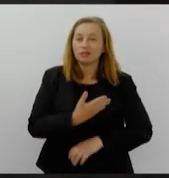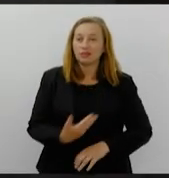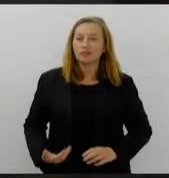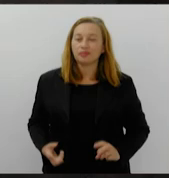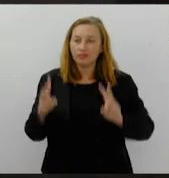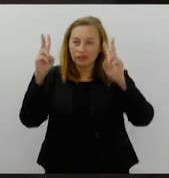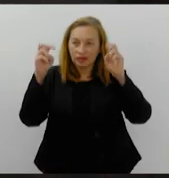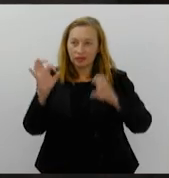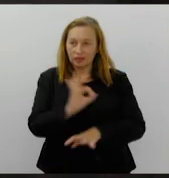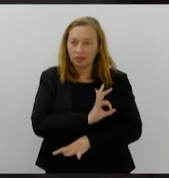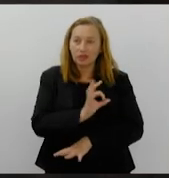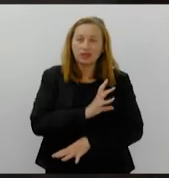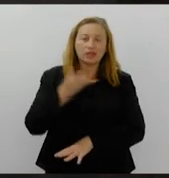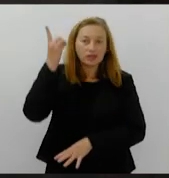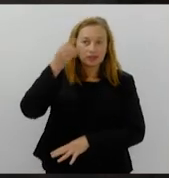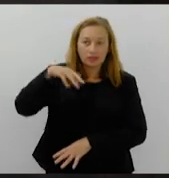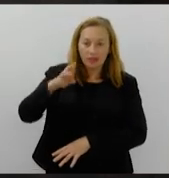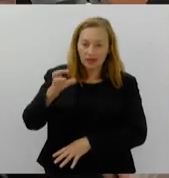Márcio Galberto.